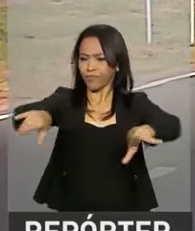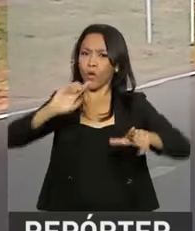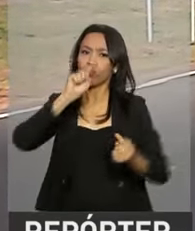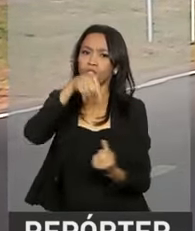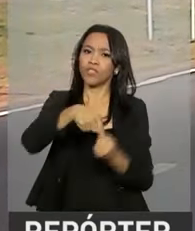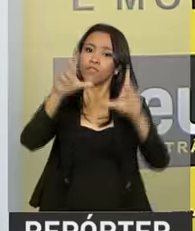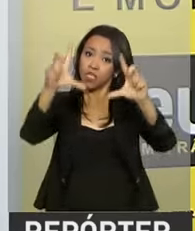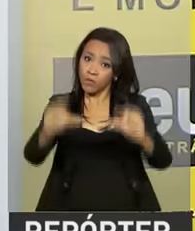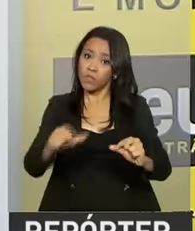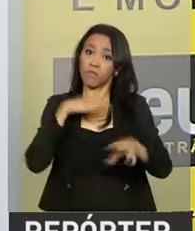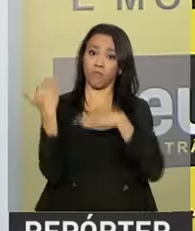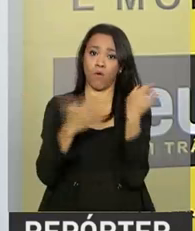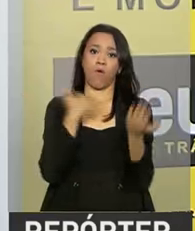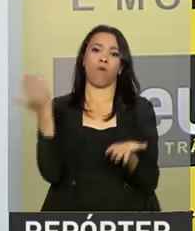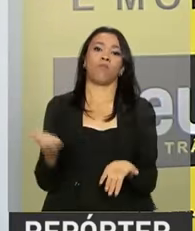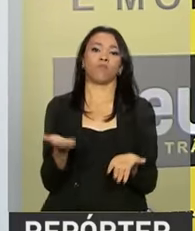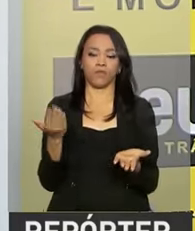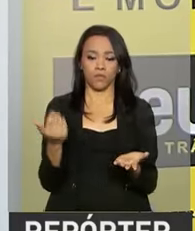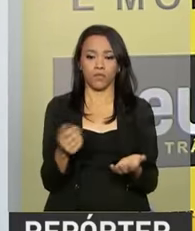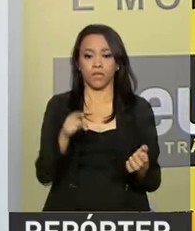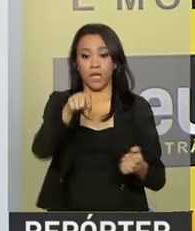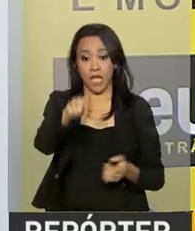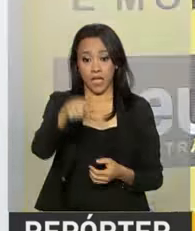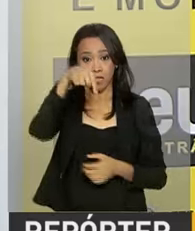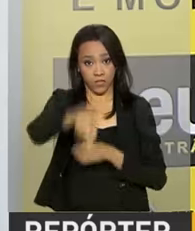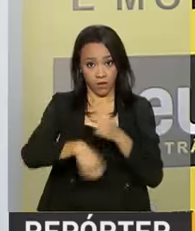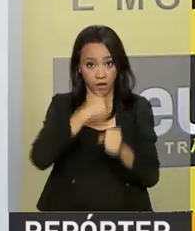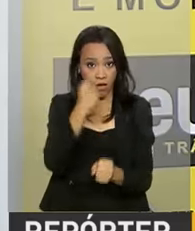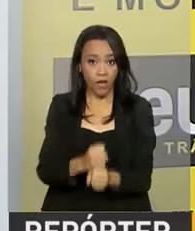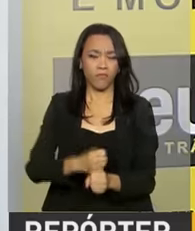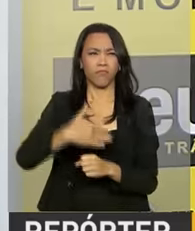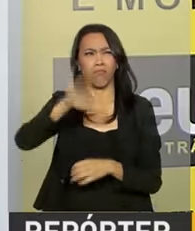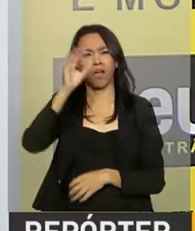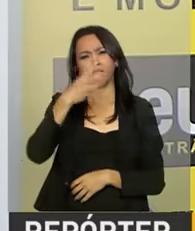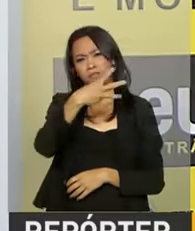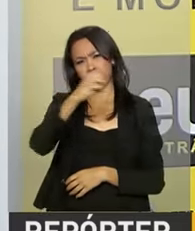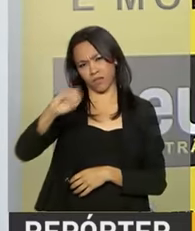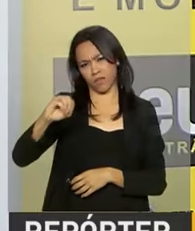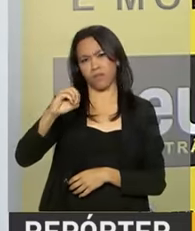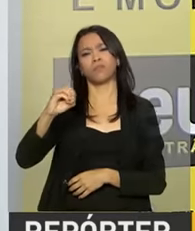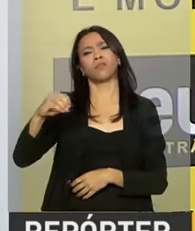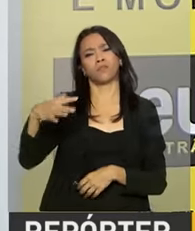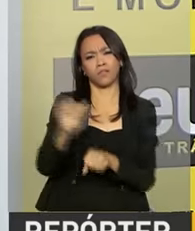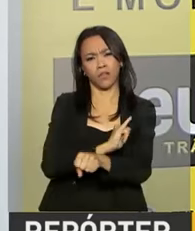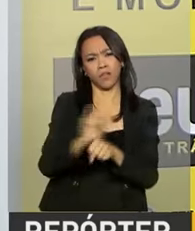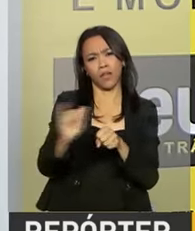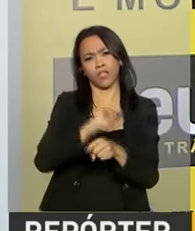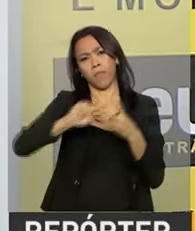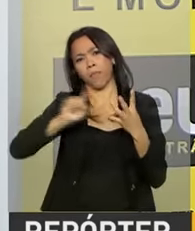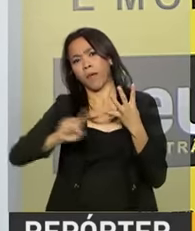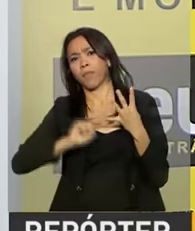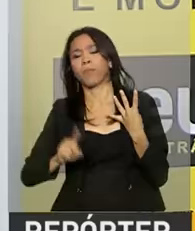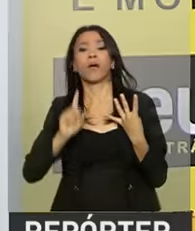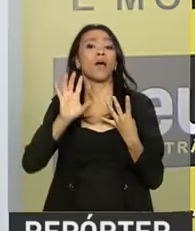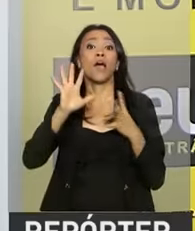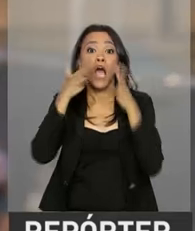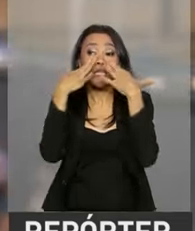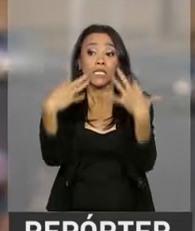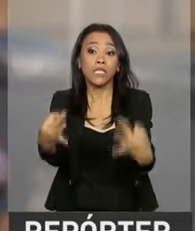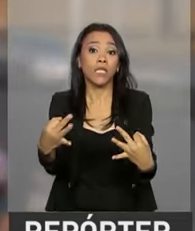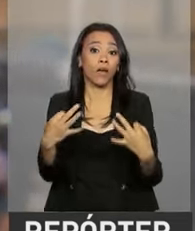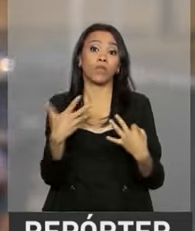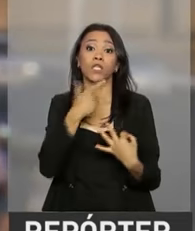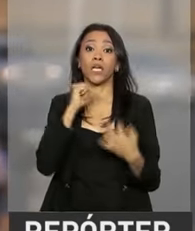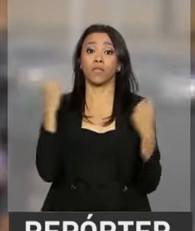nas estradas. Este ano são mais de 300 ações e o objetivo é chamar a atenção de todos, não só do condutor.